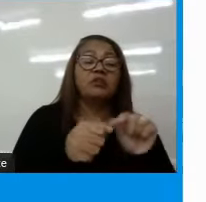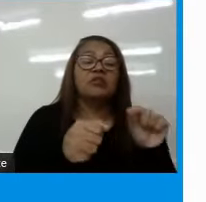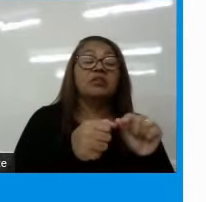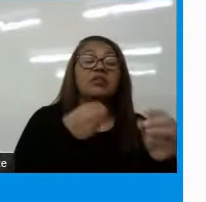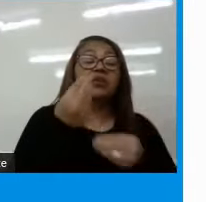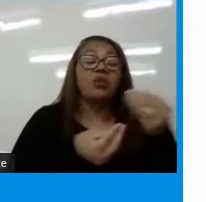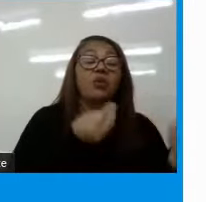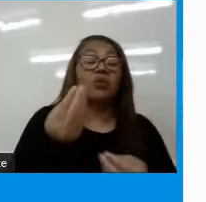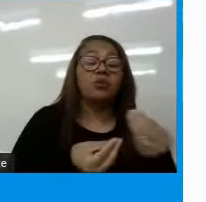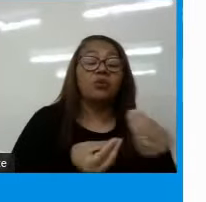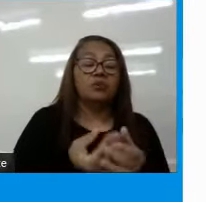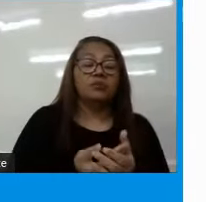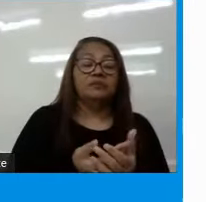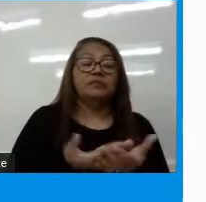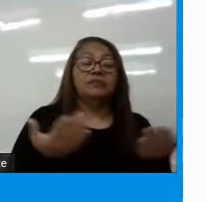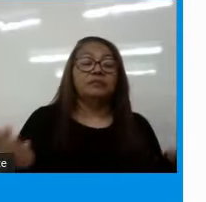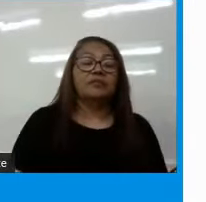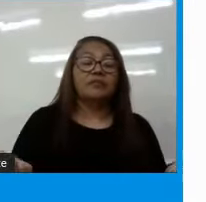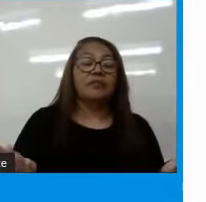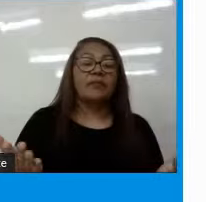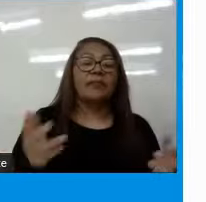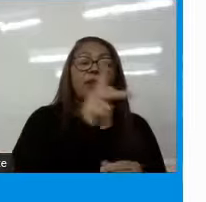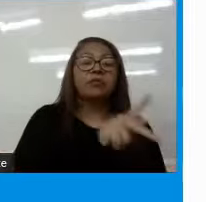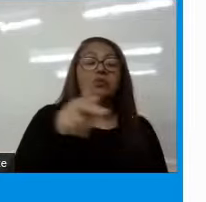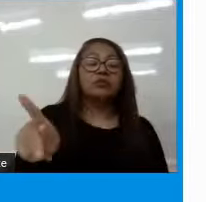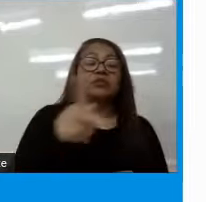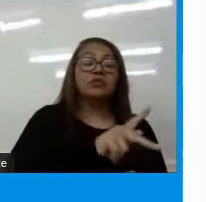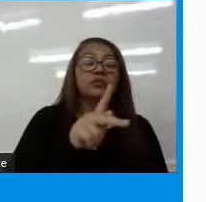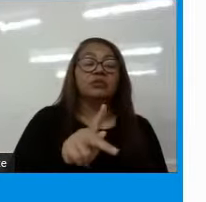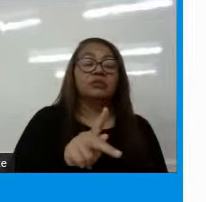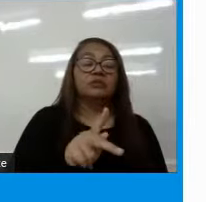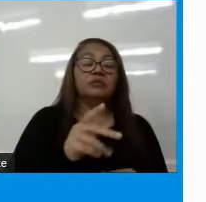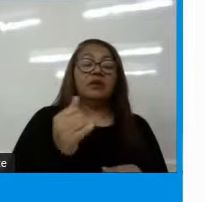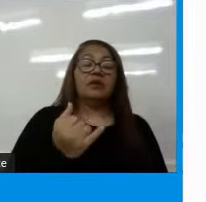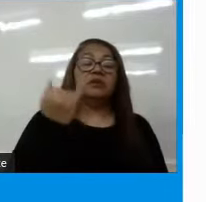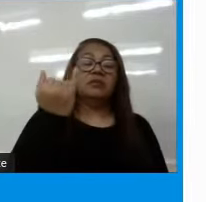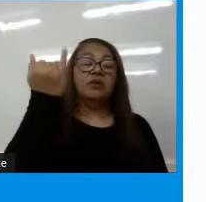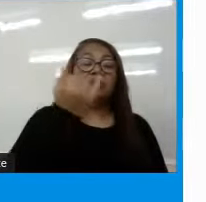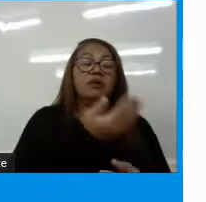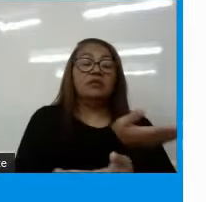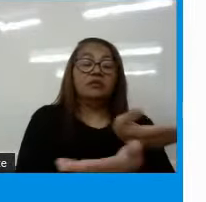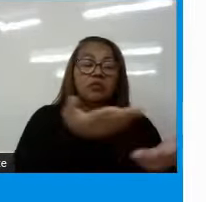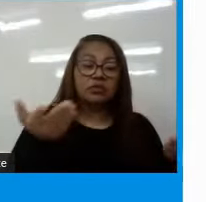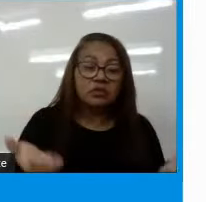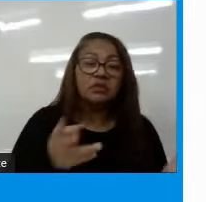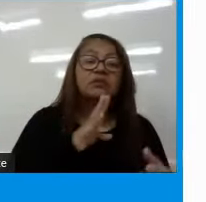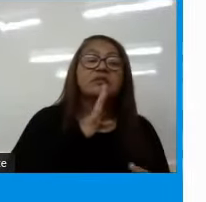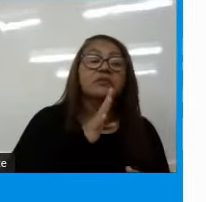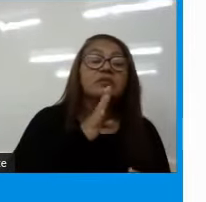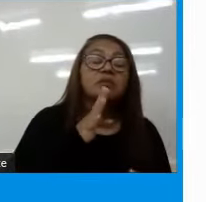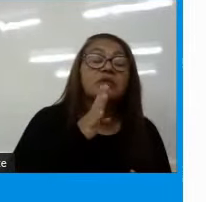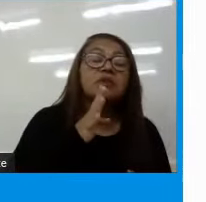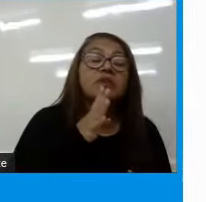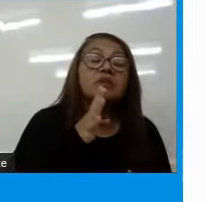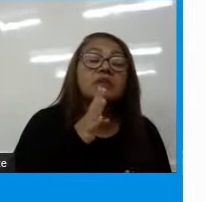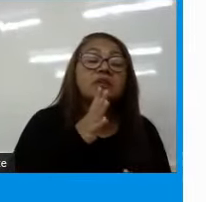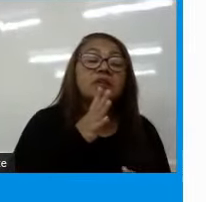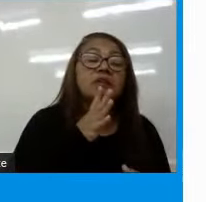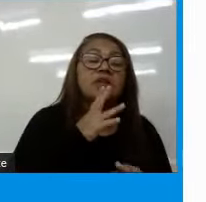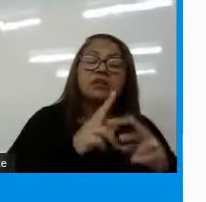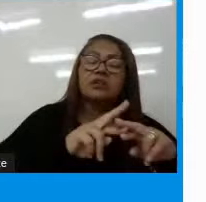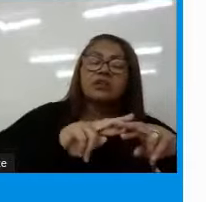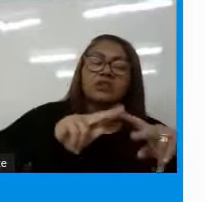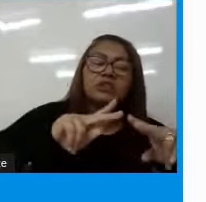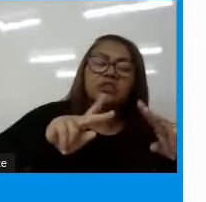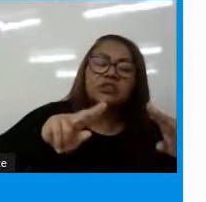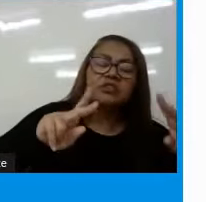esse incremento? Então, professores, é importante vocês conhecerem ferramentas de design, e aí existem inúmeras, mas